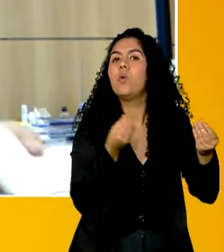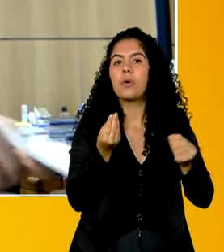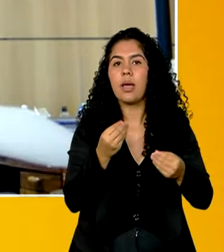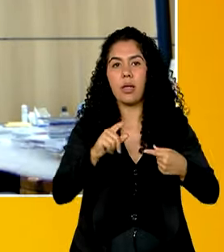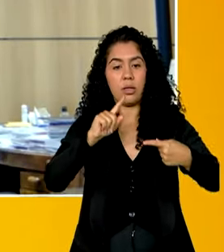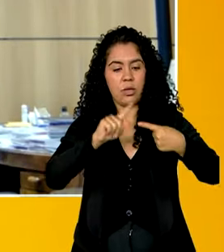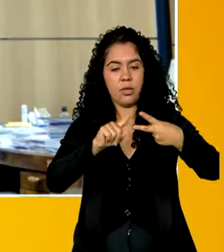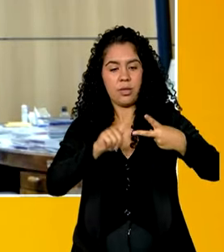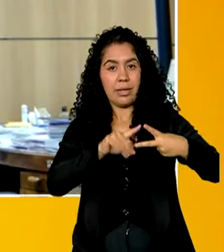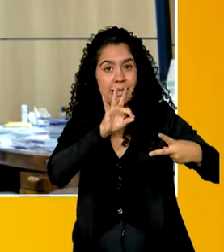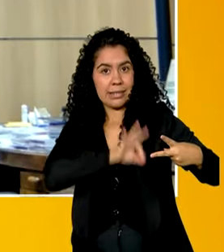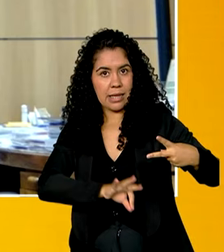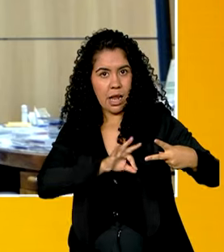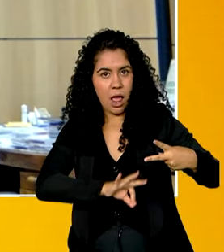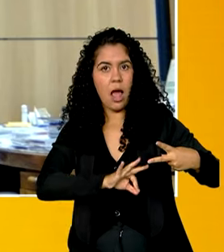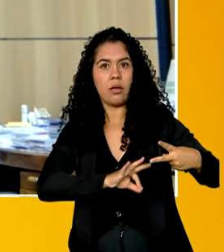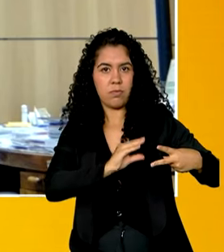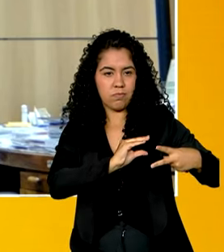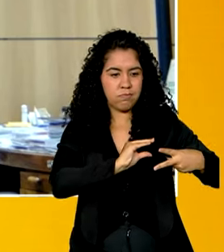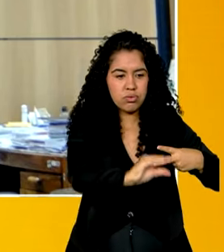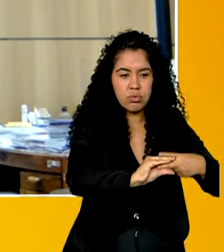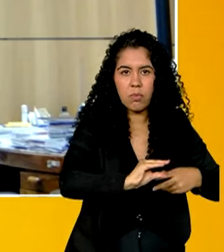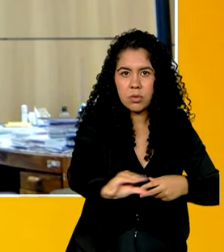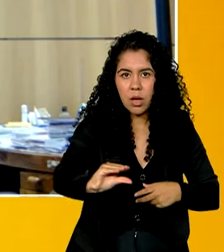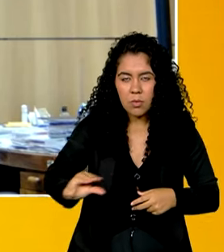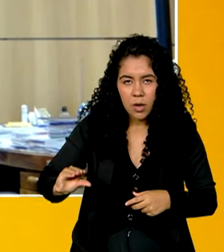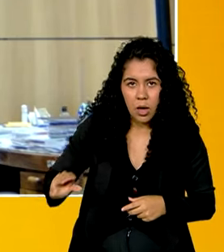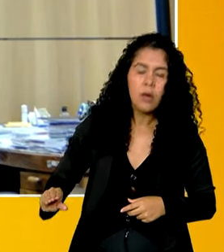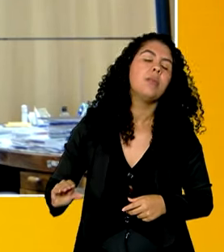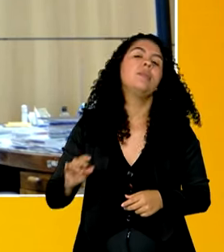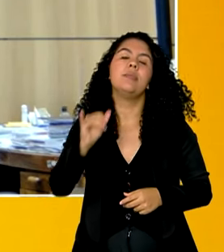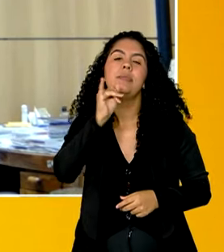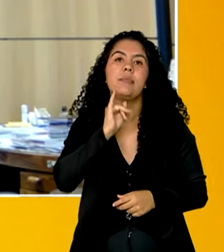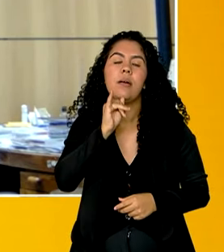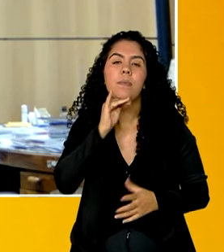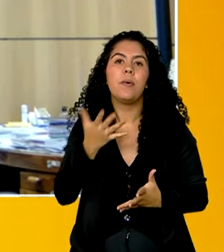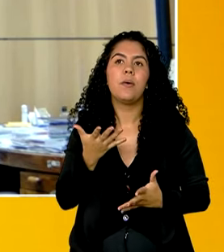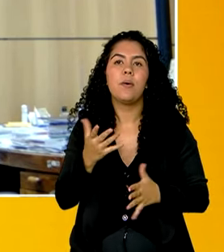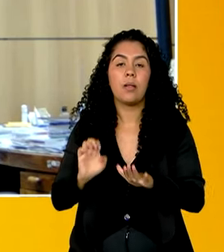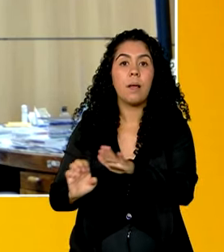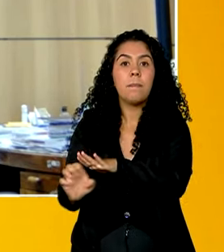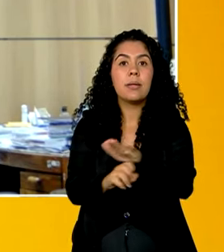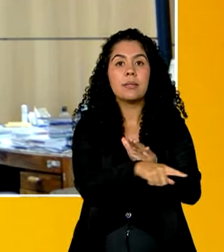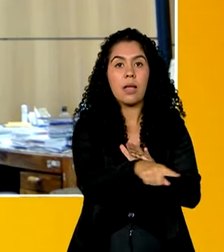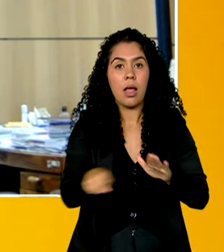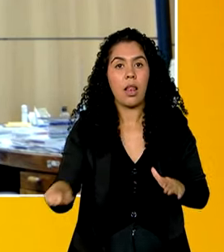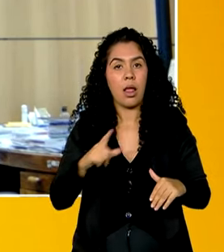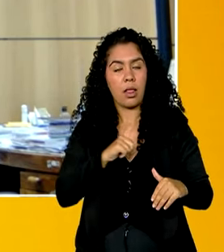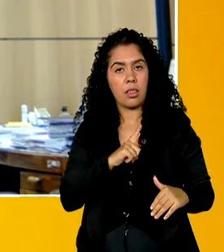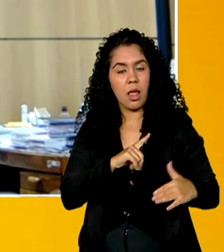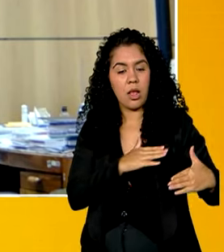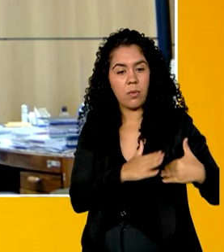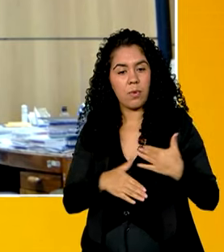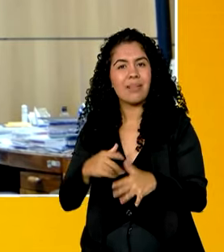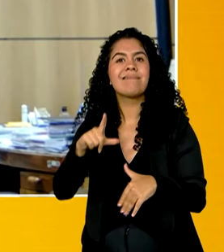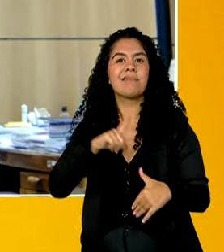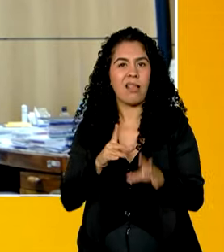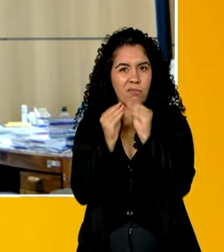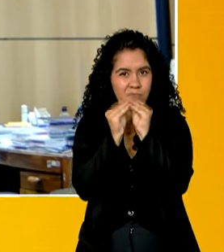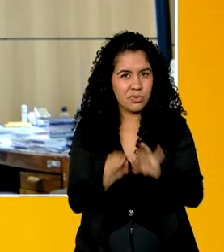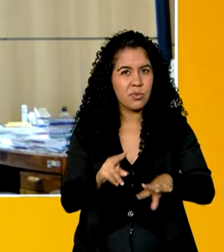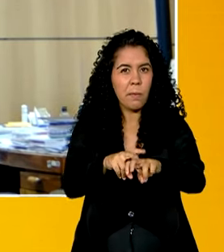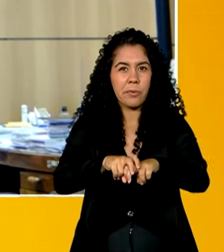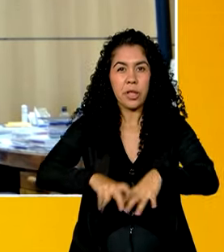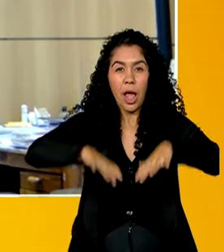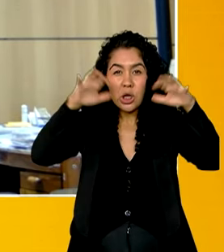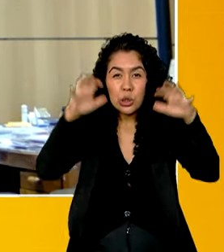mínimo, portanto, as empresas que estão no processo atingido diretamente pelas